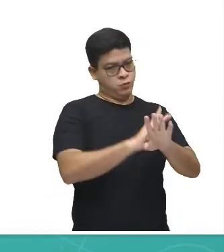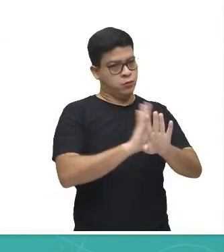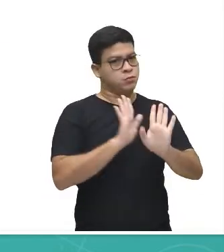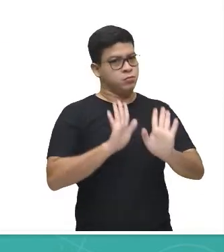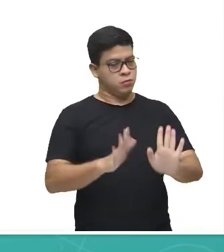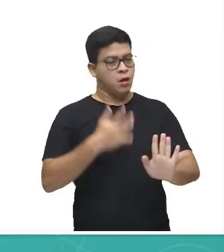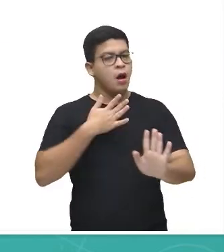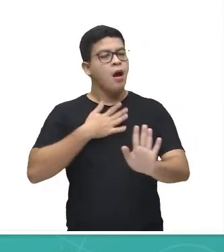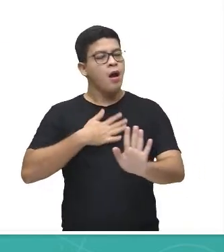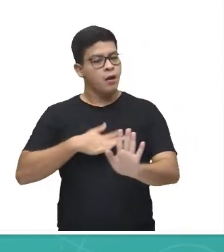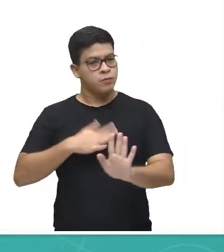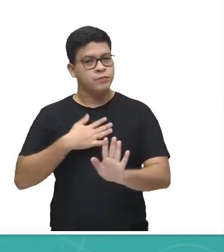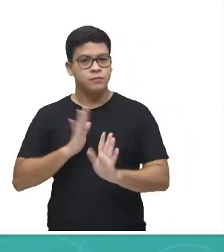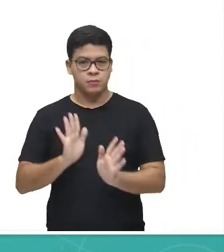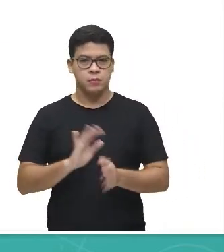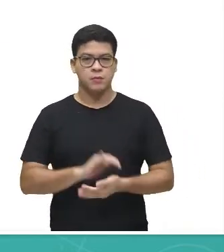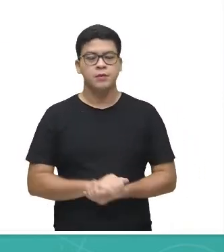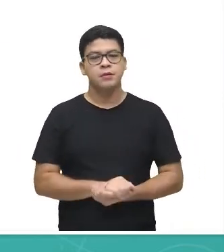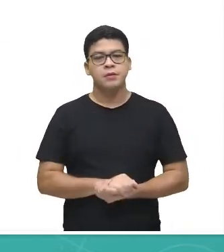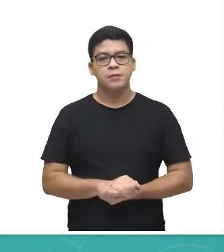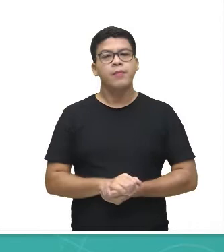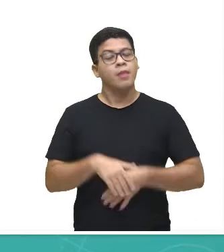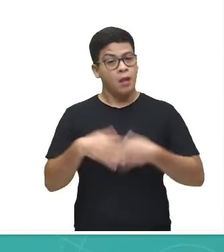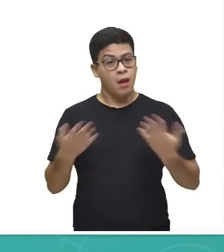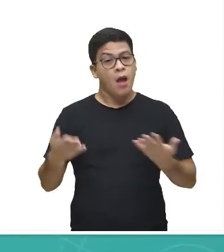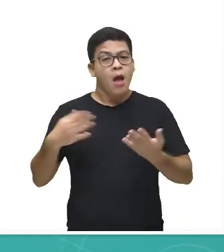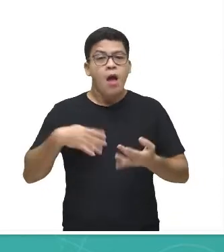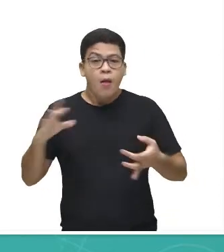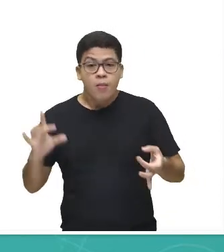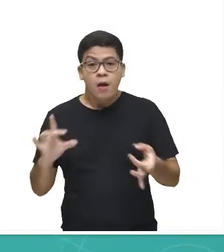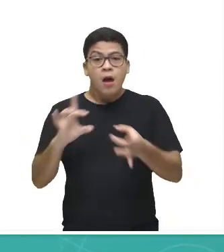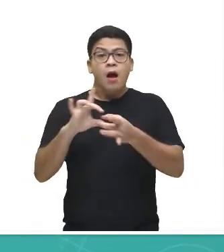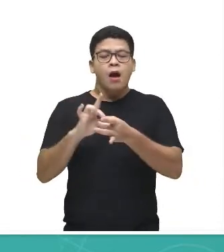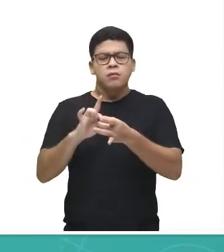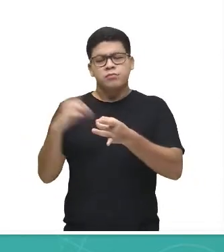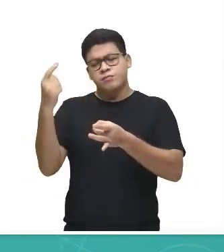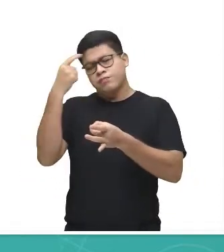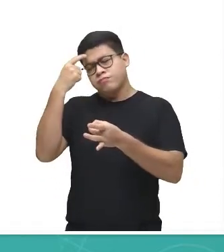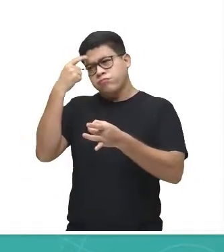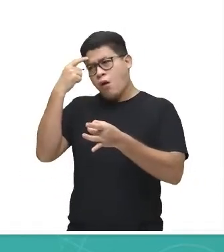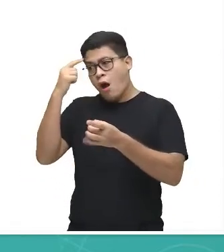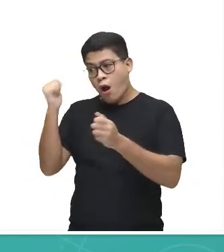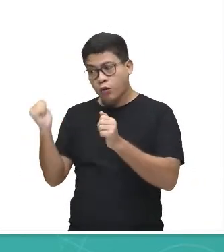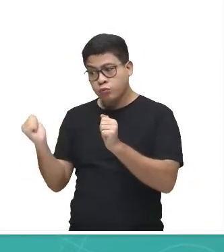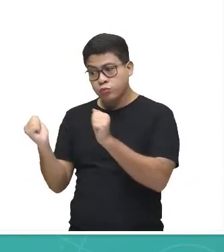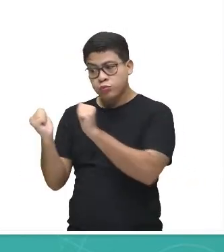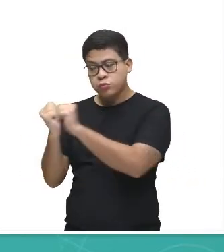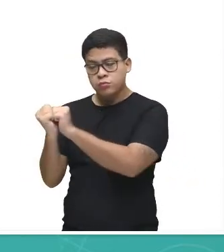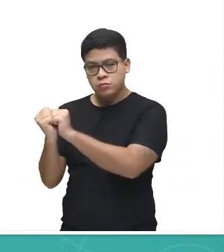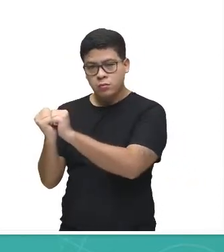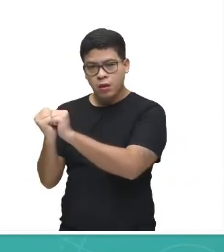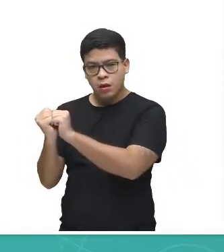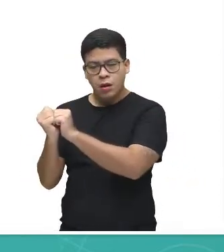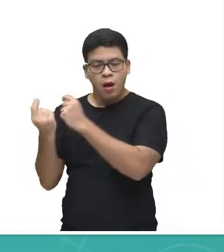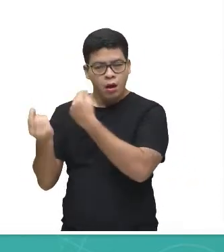mais básica. Ela está ligada à ideia de juntar,